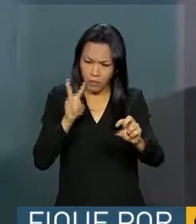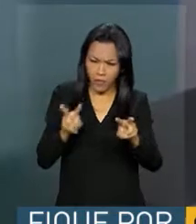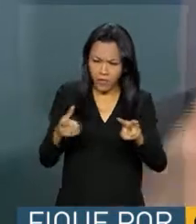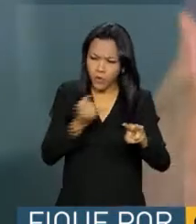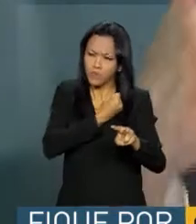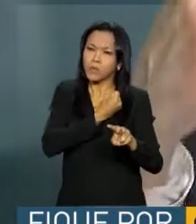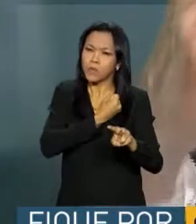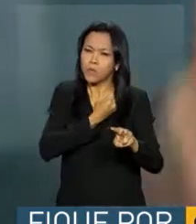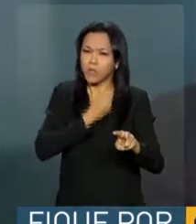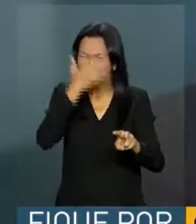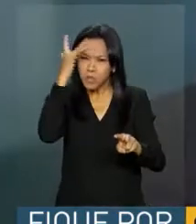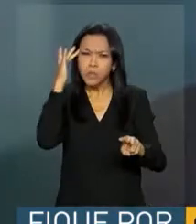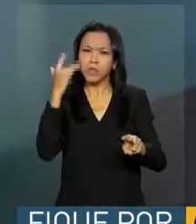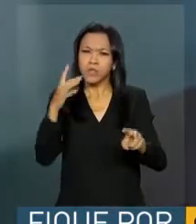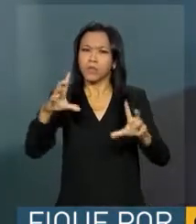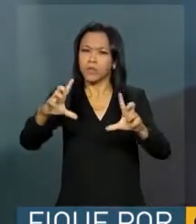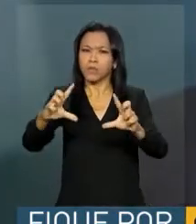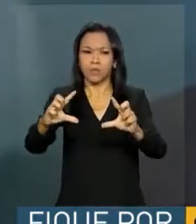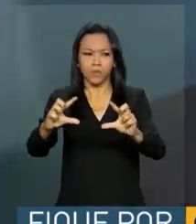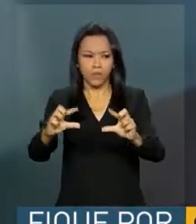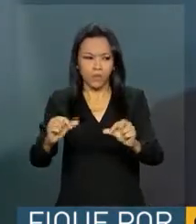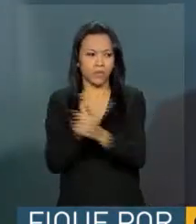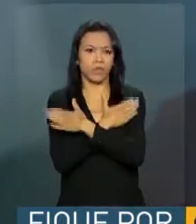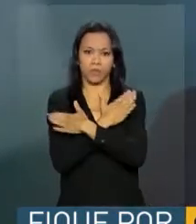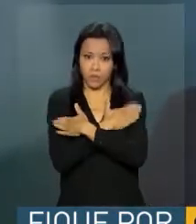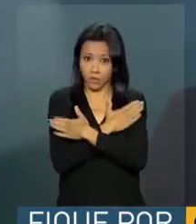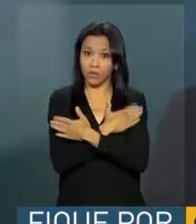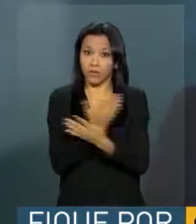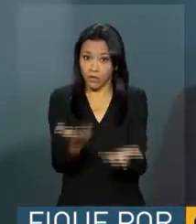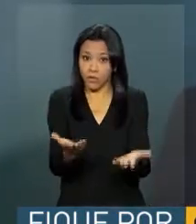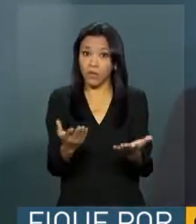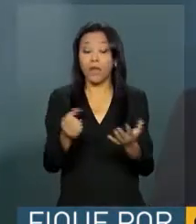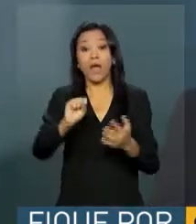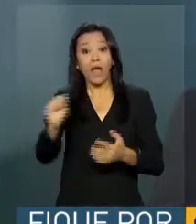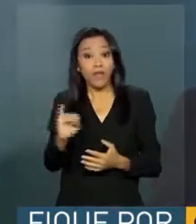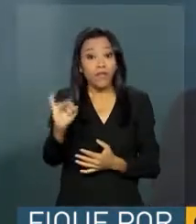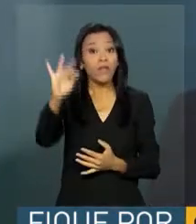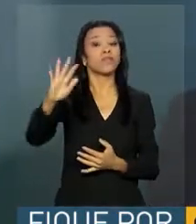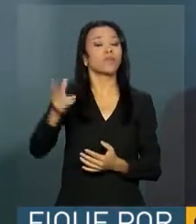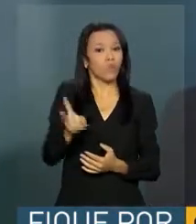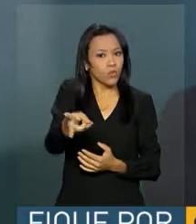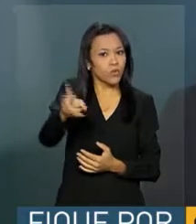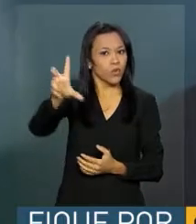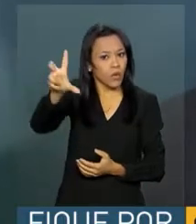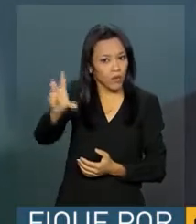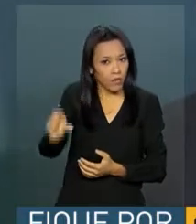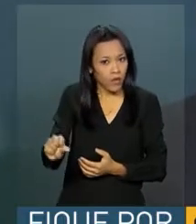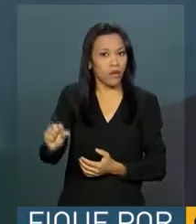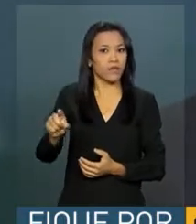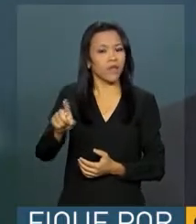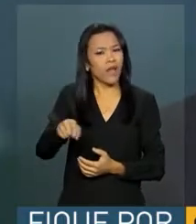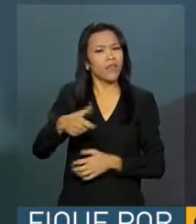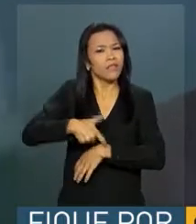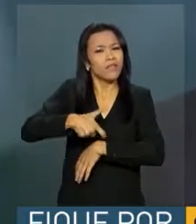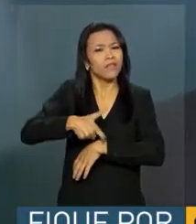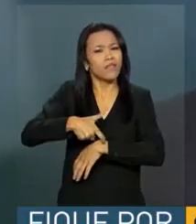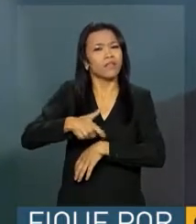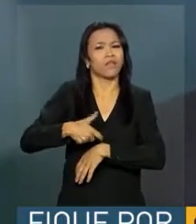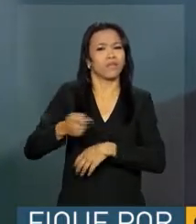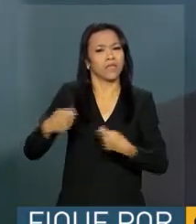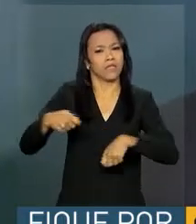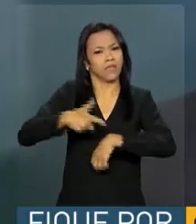cada vez maior de pessoas, de fato, começar a ser empregado, a inflação continuar baixa, é uma questão de tempo,